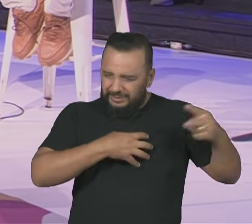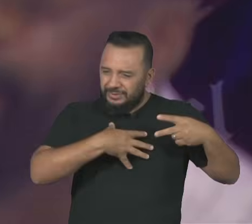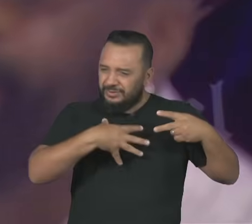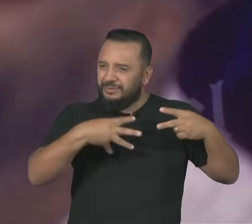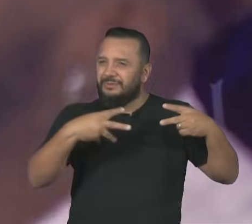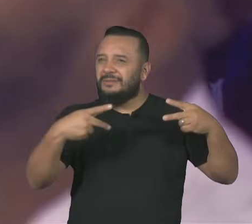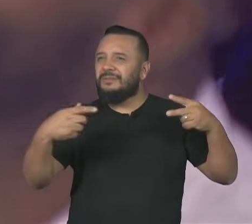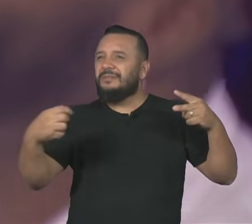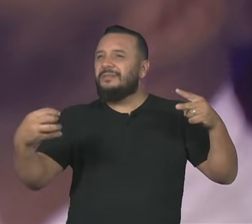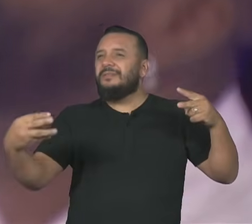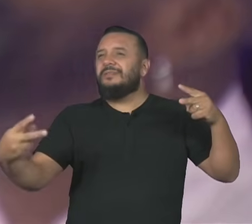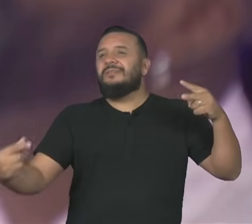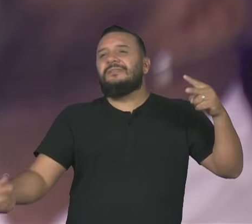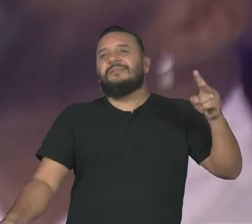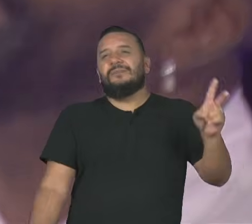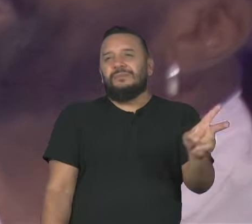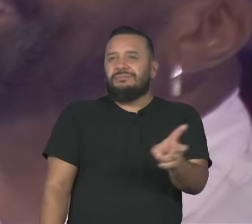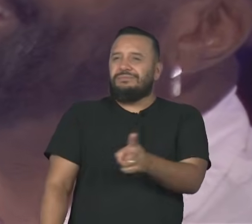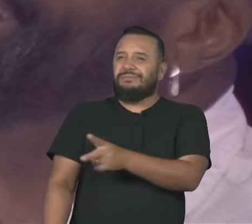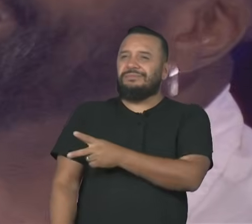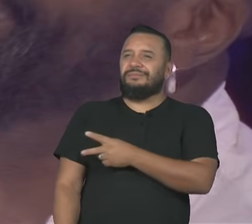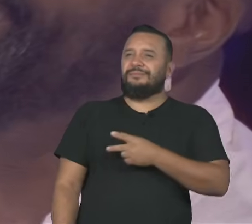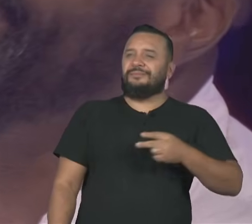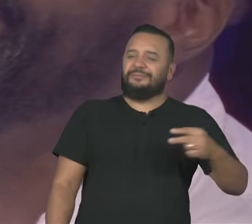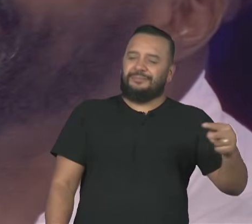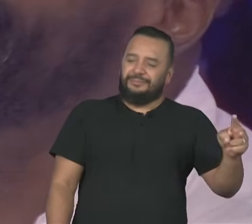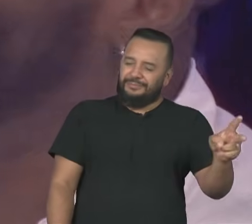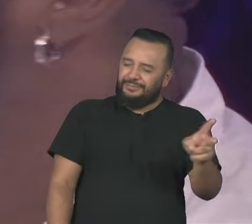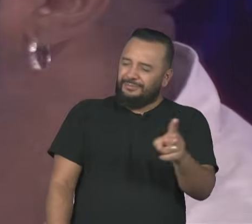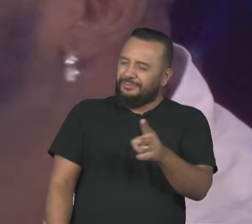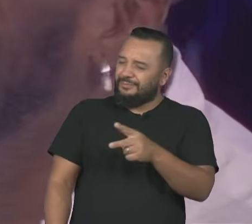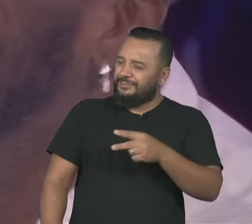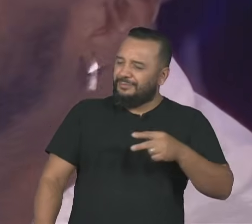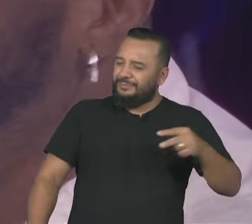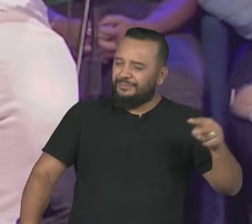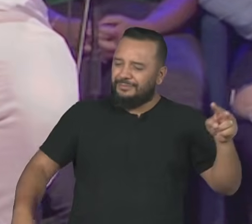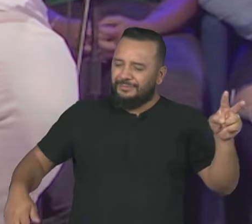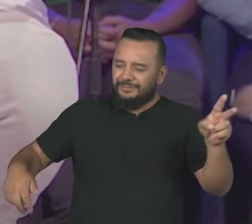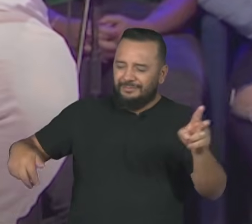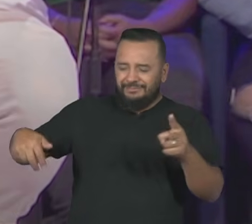sente, vento que carrega